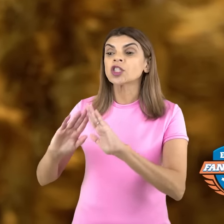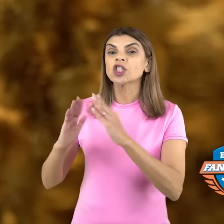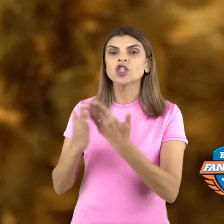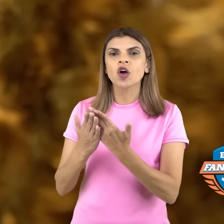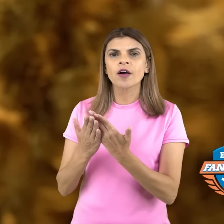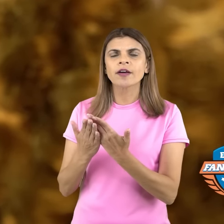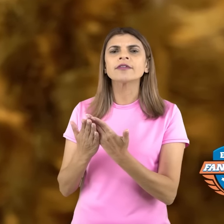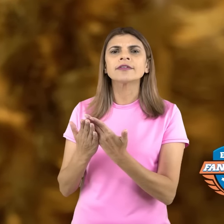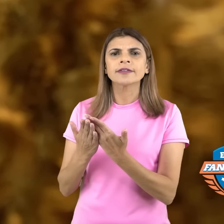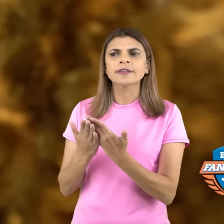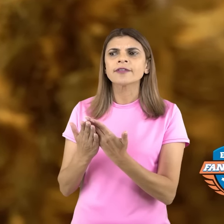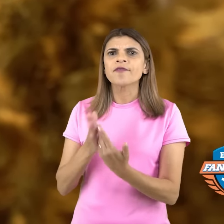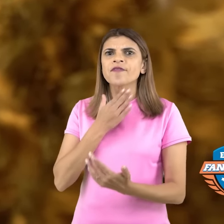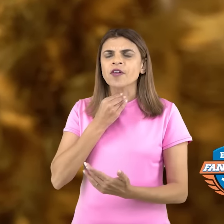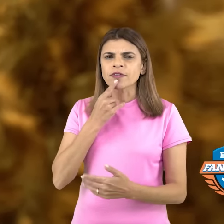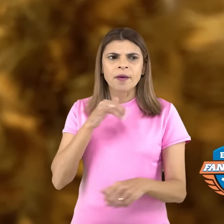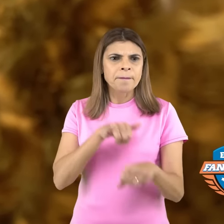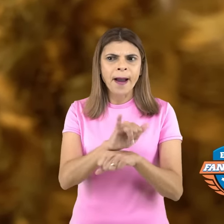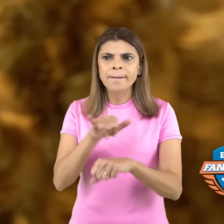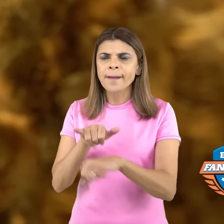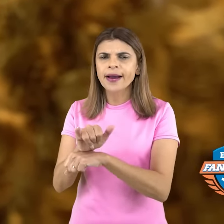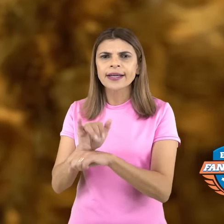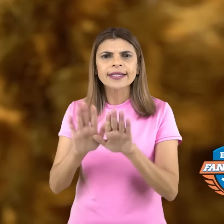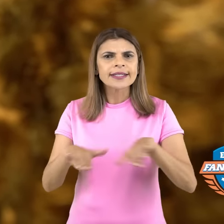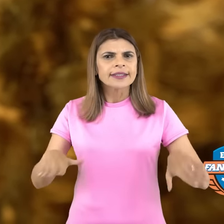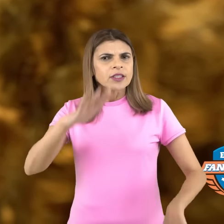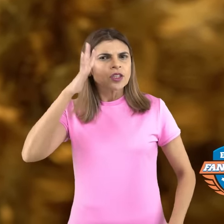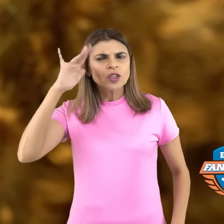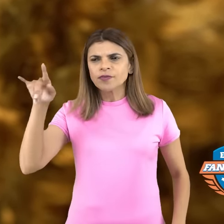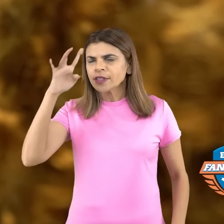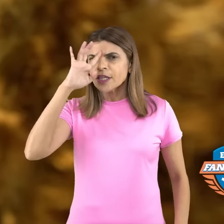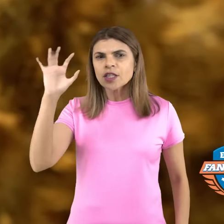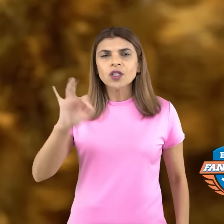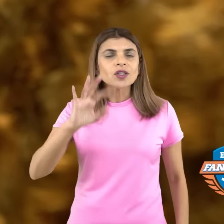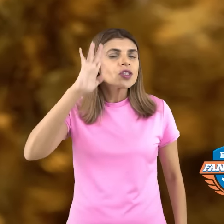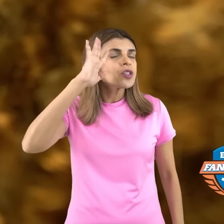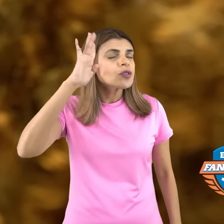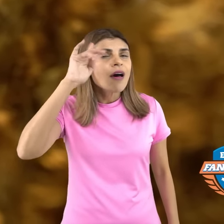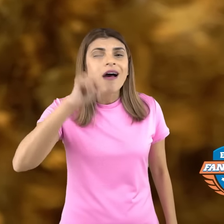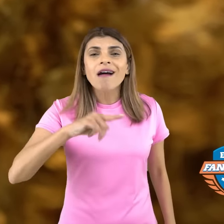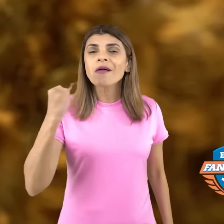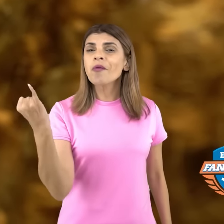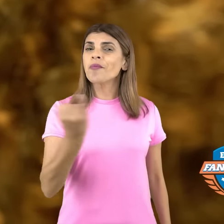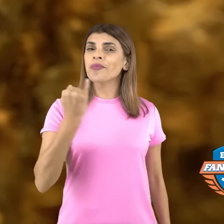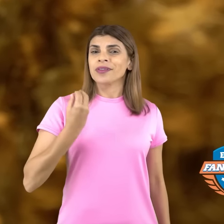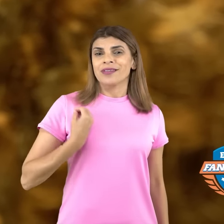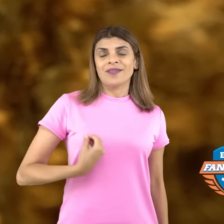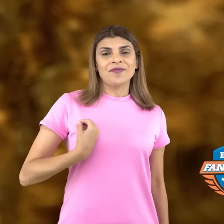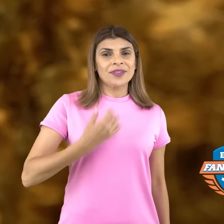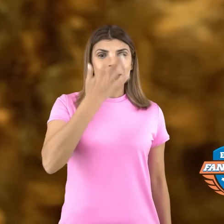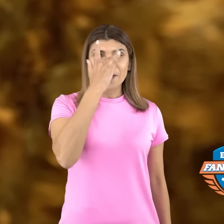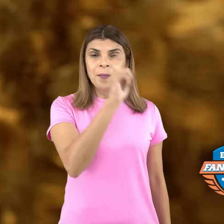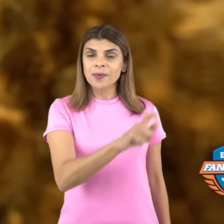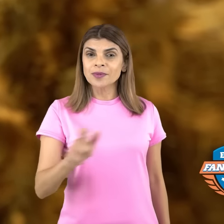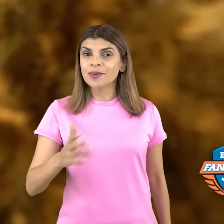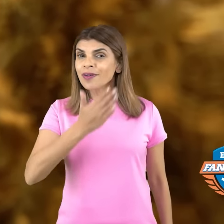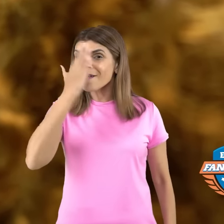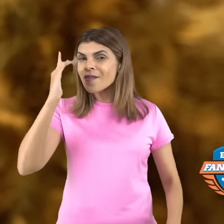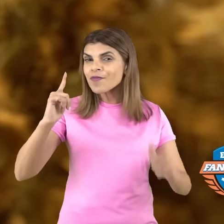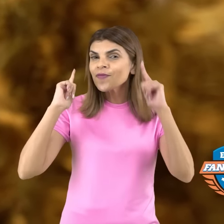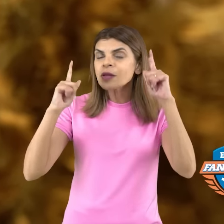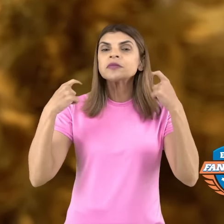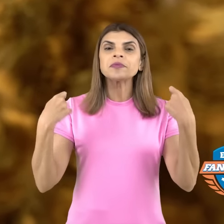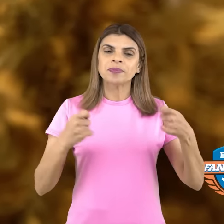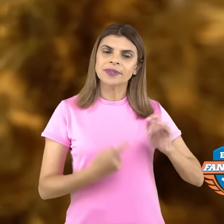falsa, você pode destruir os sonhos das crianças. Você não entende. Sonhar é muito importante para a vida de todo mundo. E os aventureiros